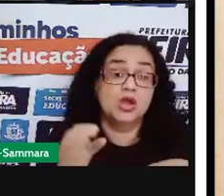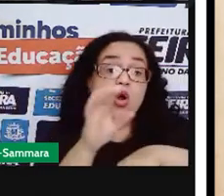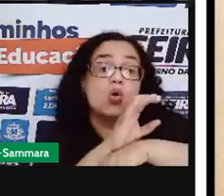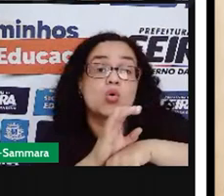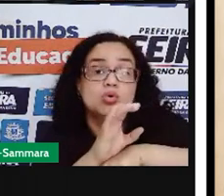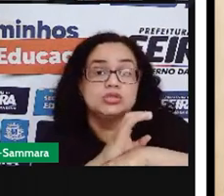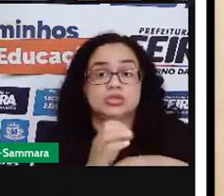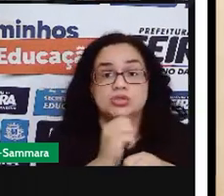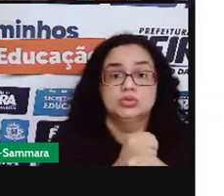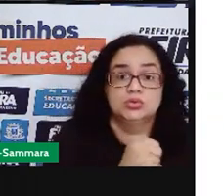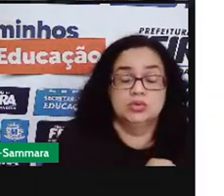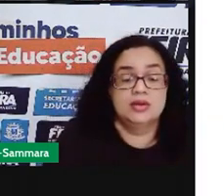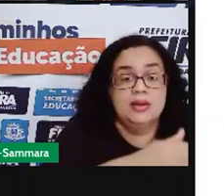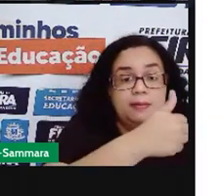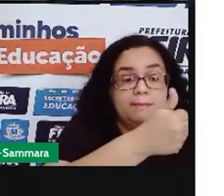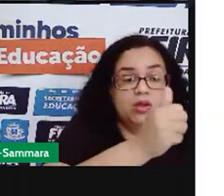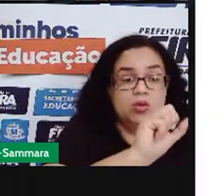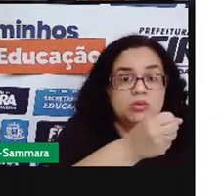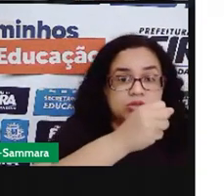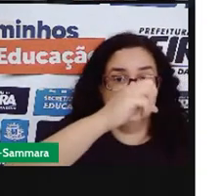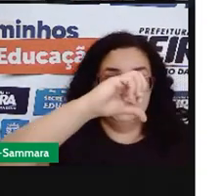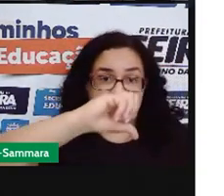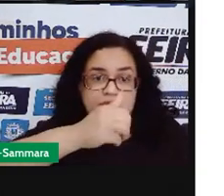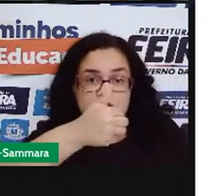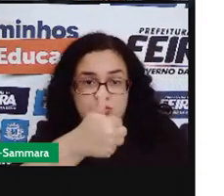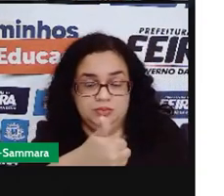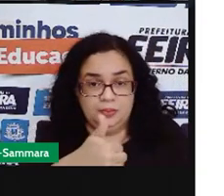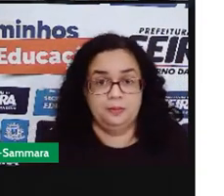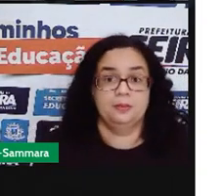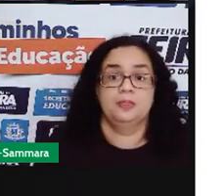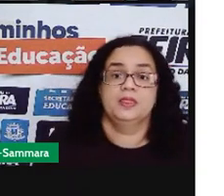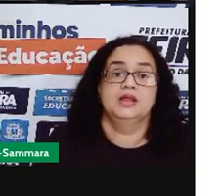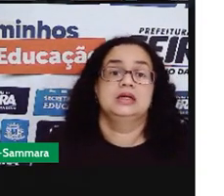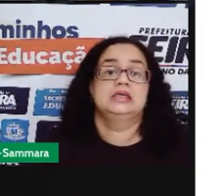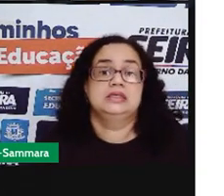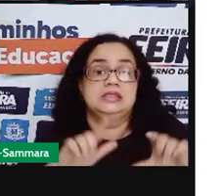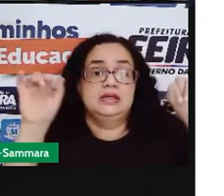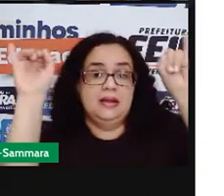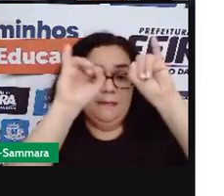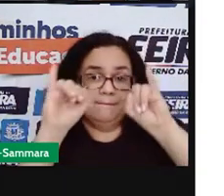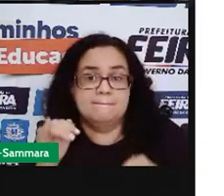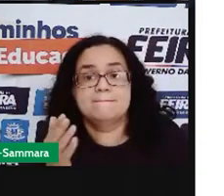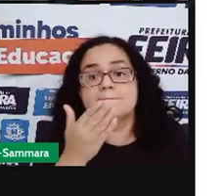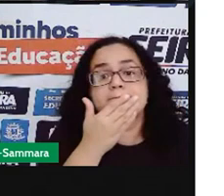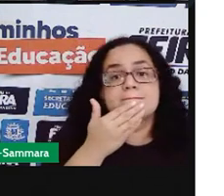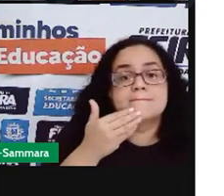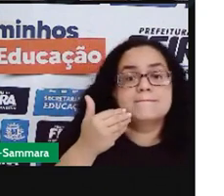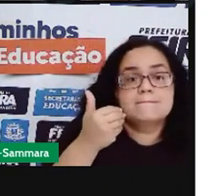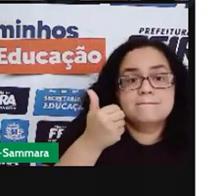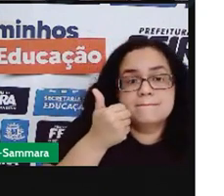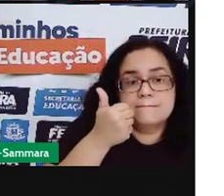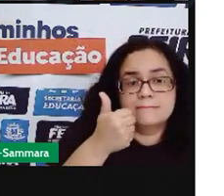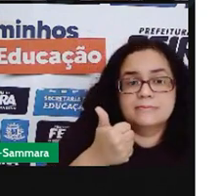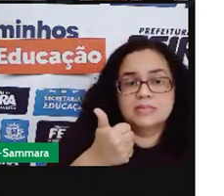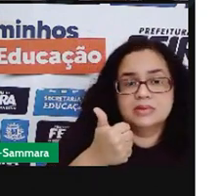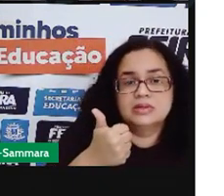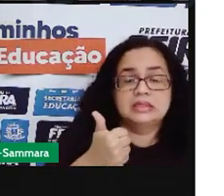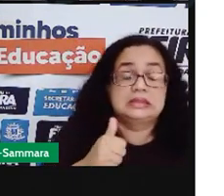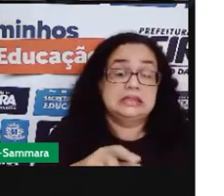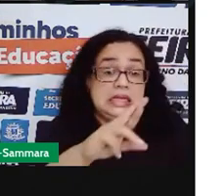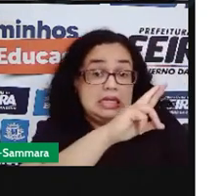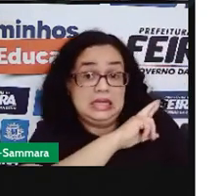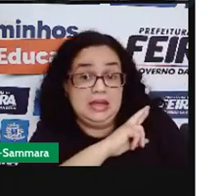de 1891. Aqui nessa imagem, ela está bem melhor. Aqui é na época da